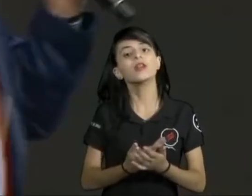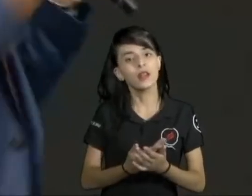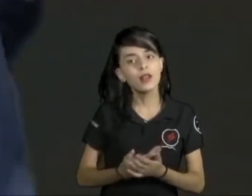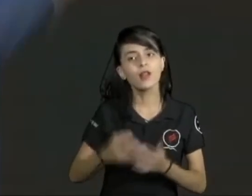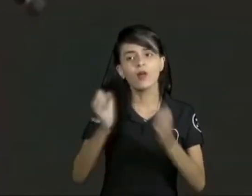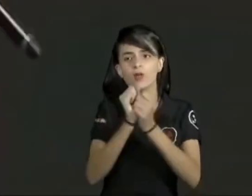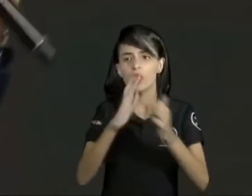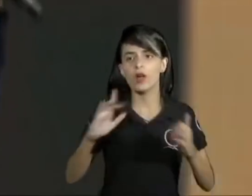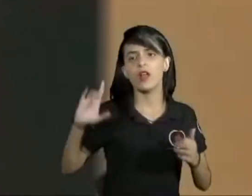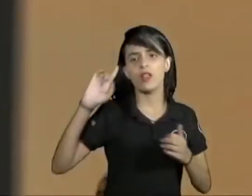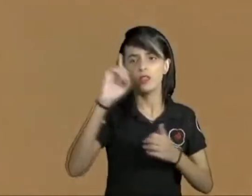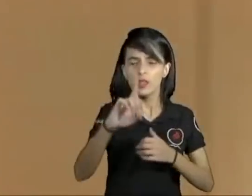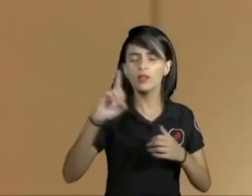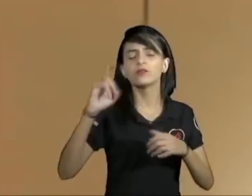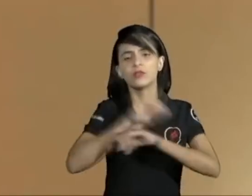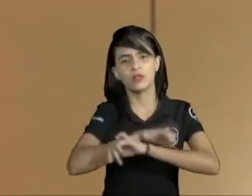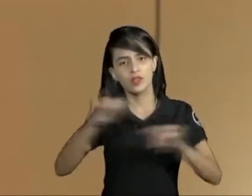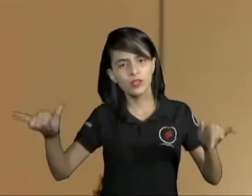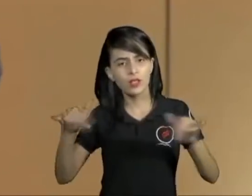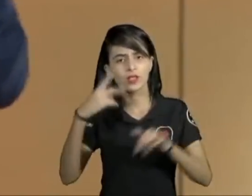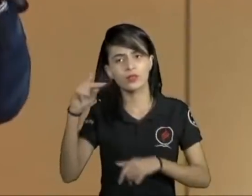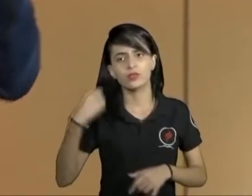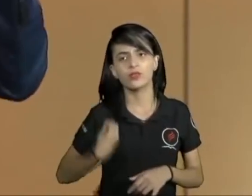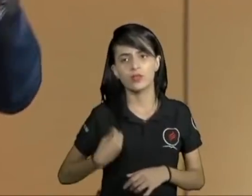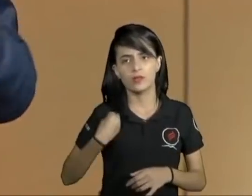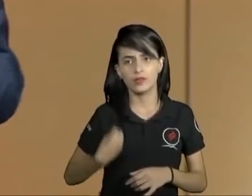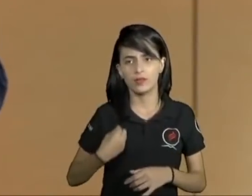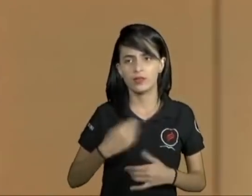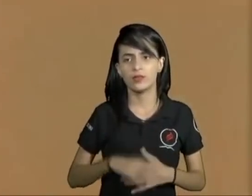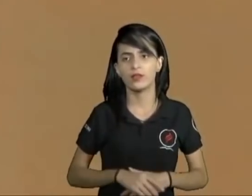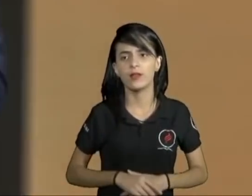de glória a Deus isso é claro isso para sua vida